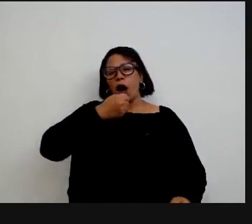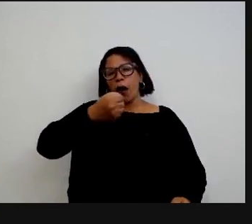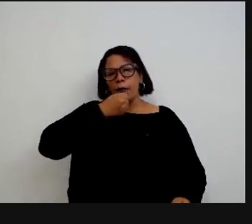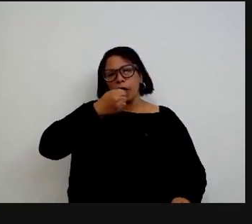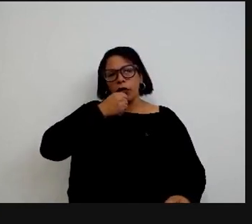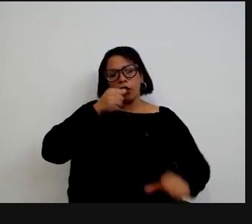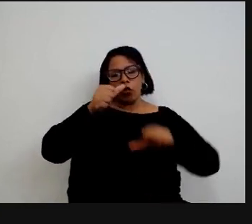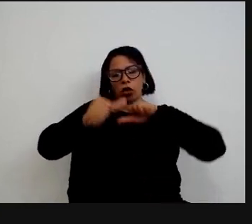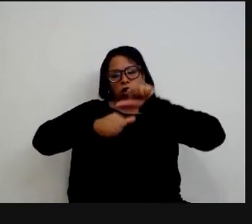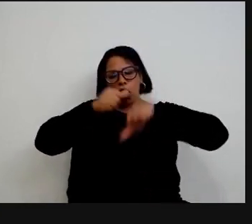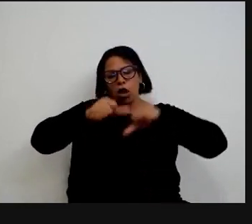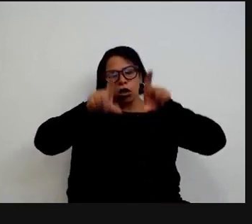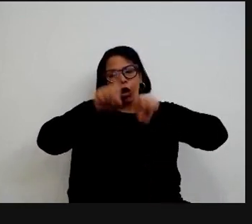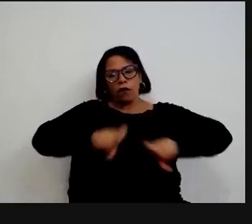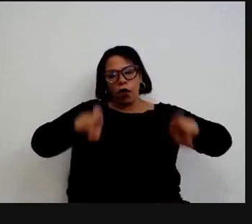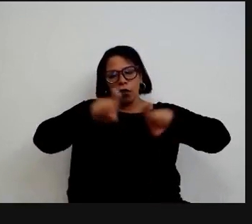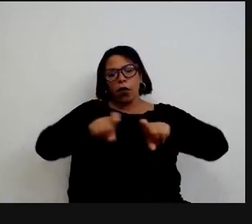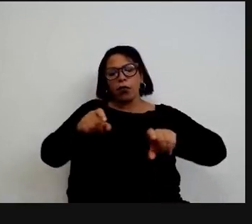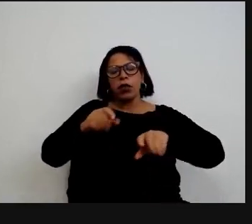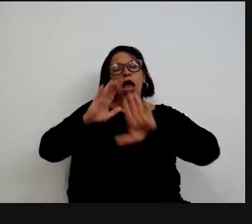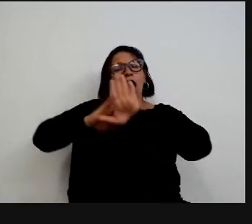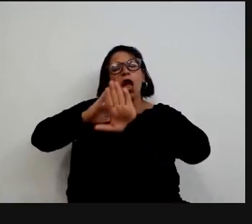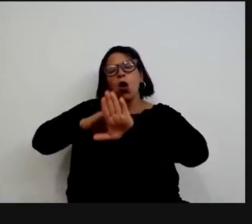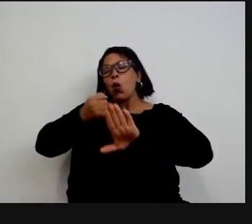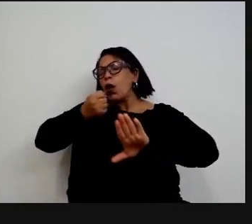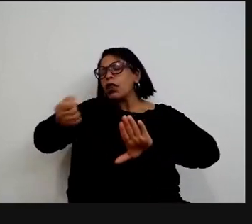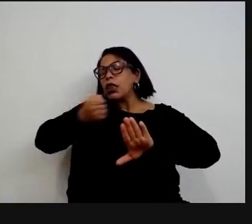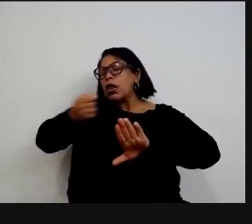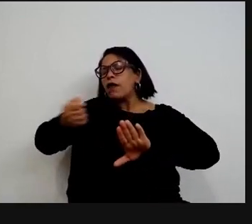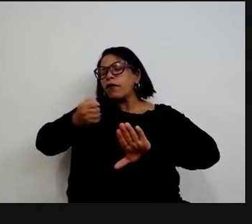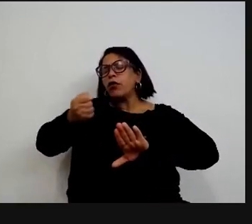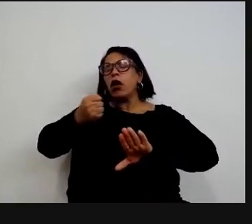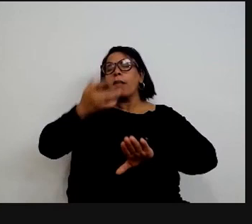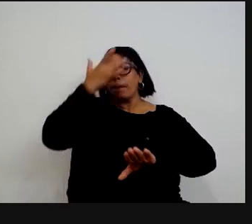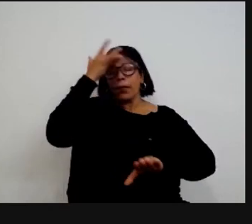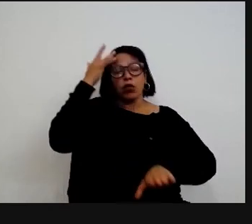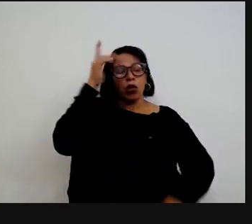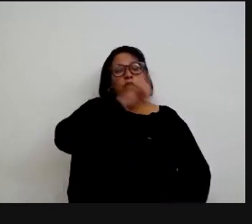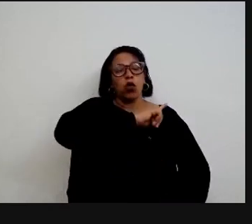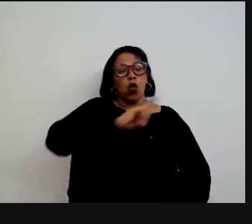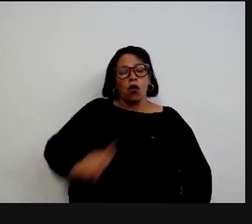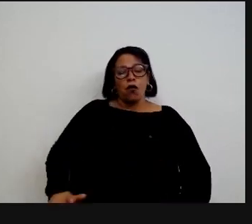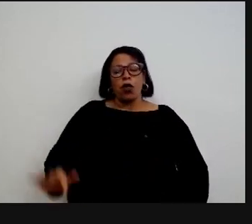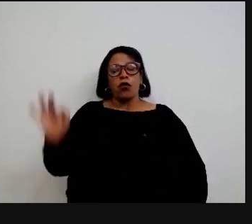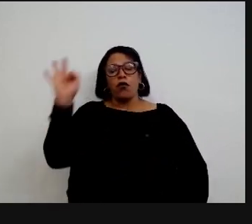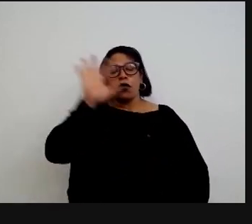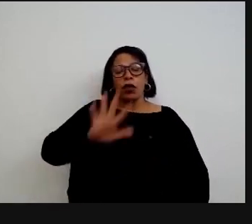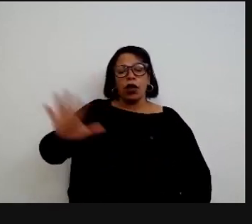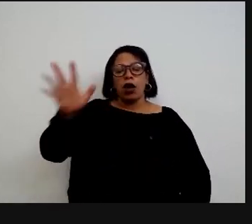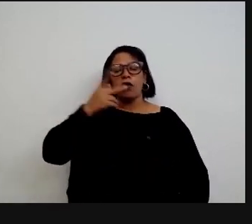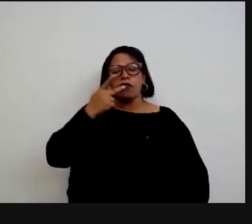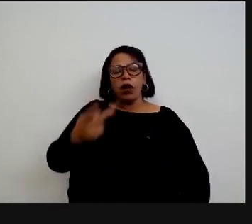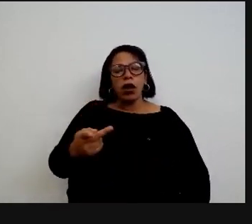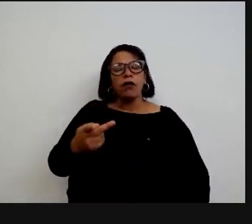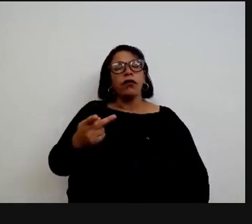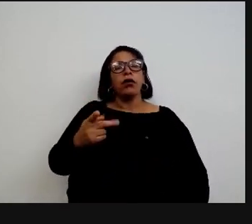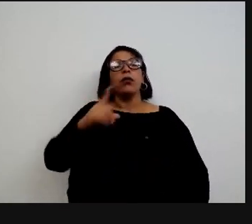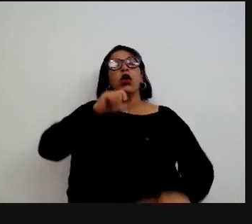reportagem sobre transformação digital e eu entrevistei uma pessoa que era responsável por isso no governo federal. E essa pessoa falava